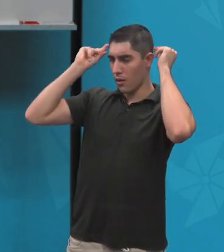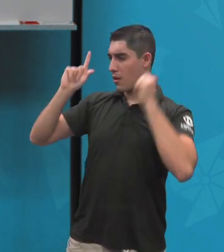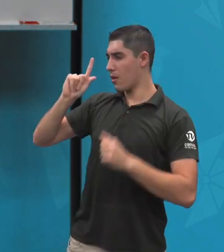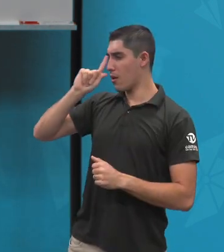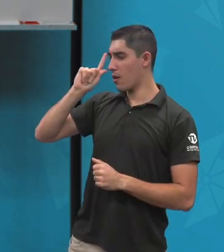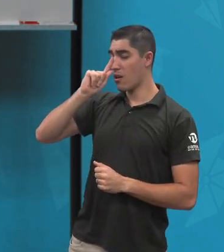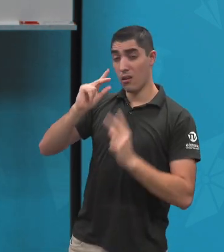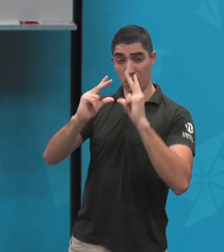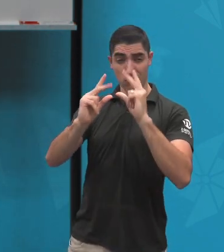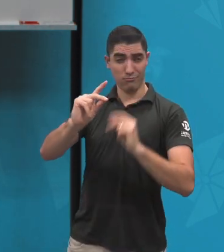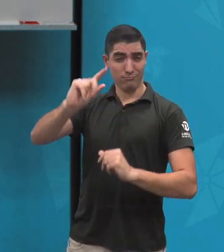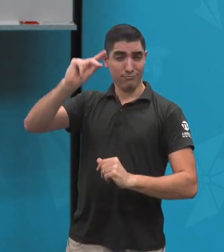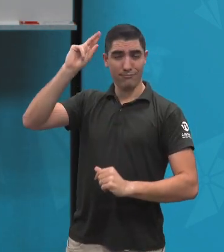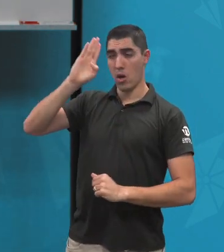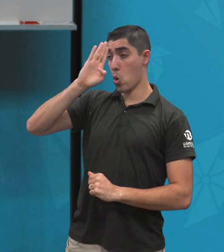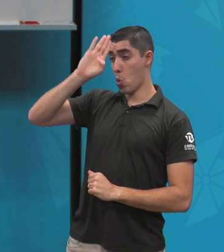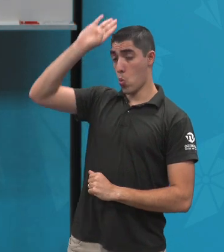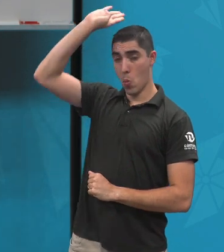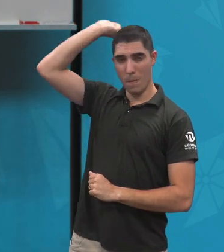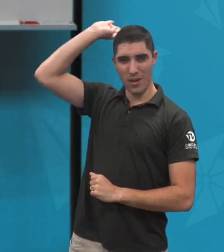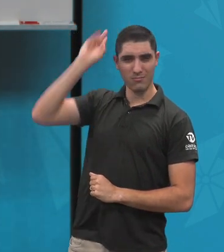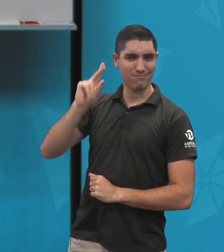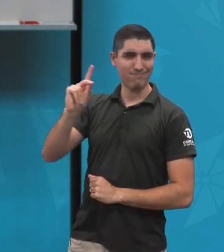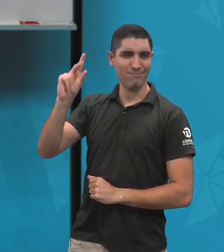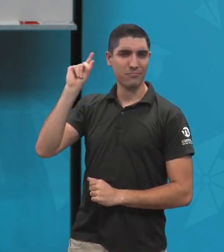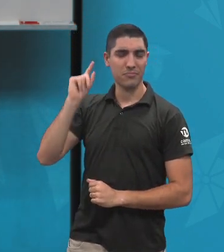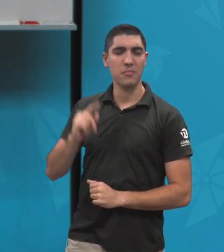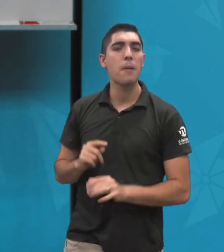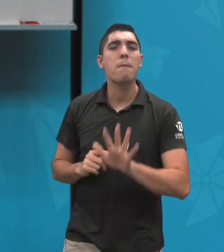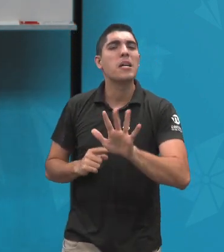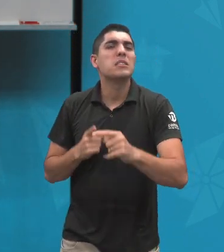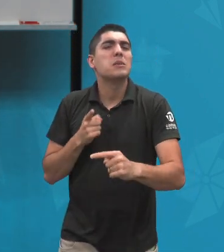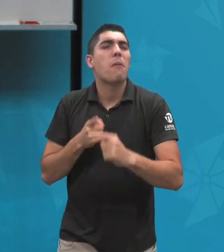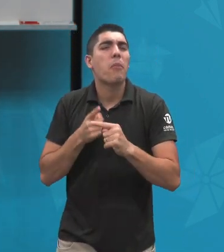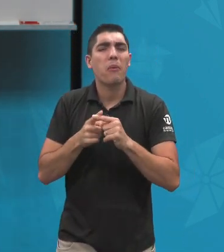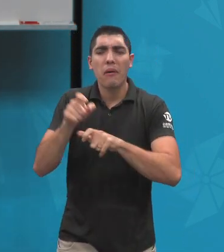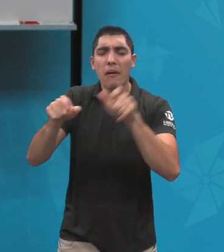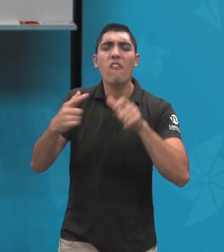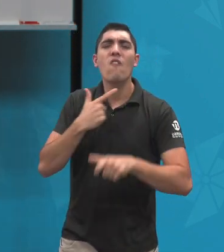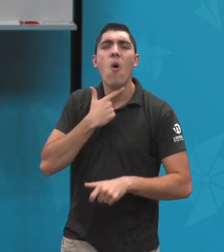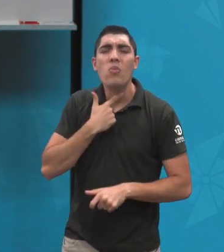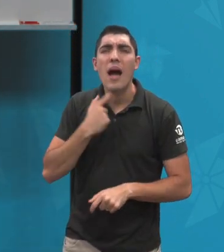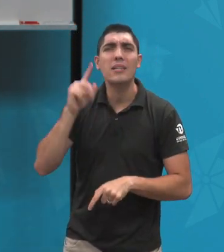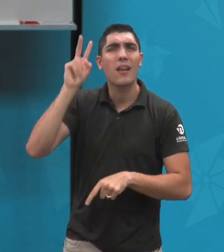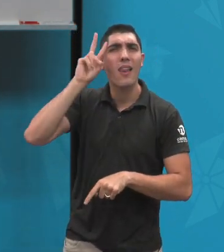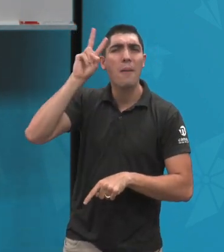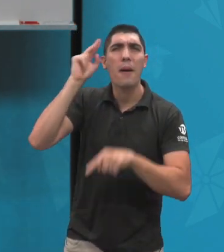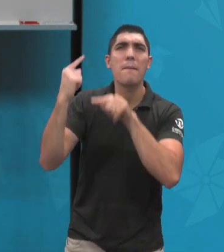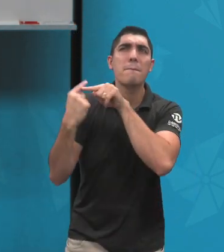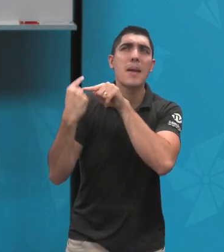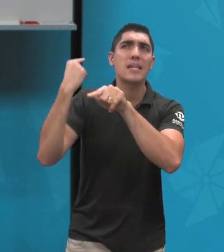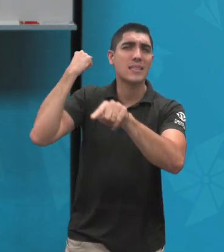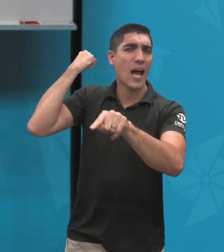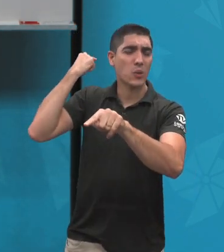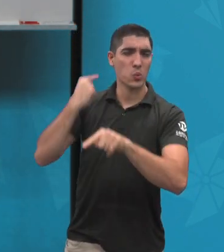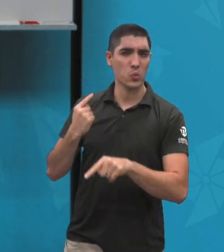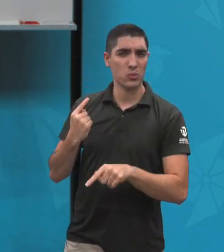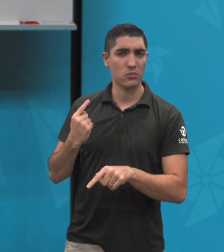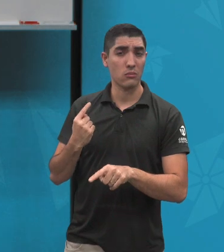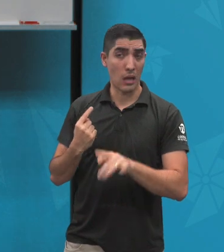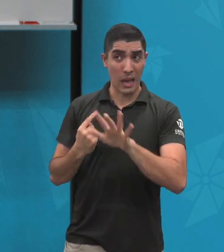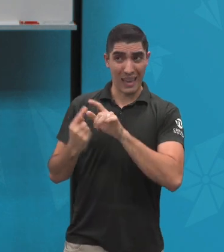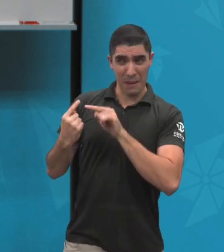antigo mundo romano. Por que um retorno? Na verdade, eles nunca desapareceram, porque